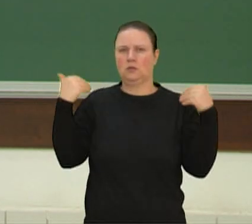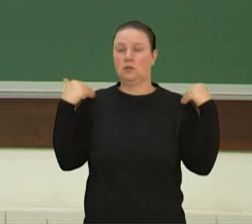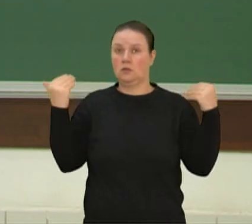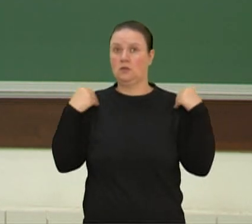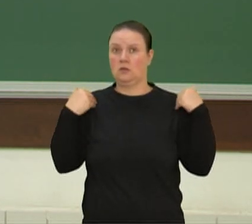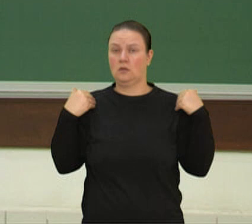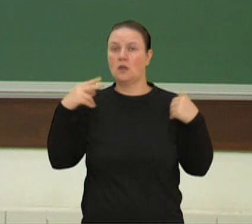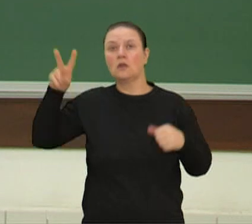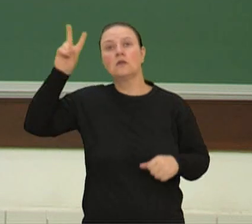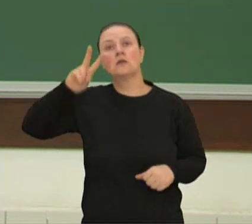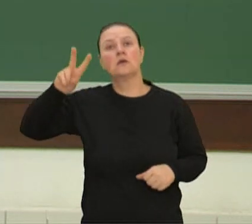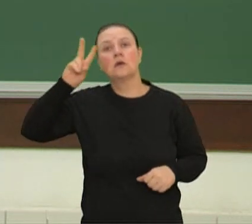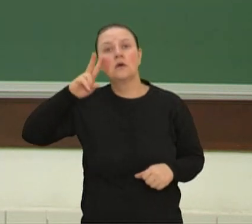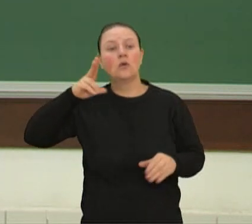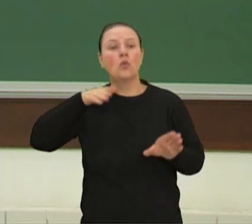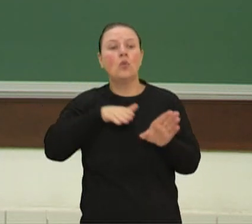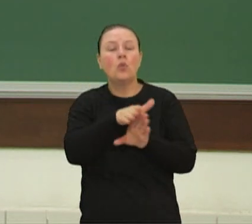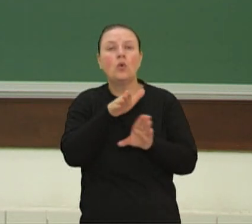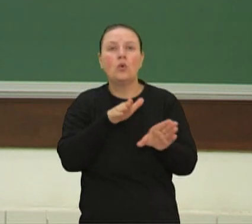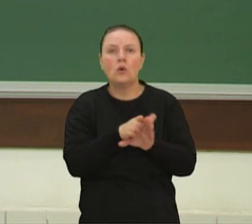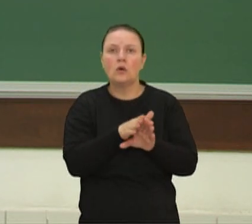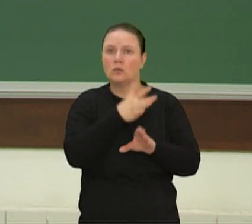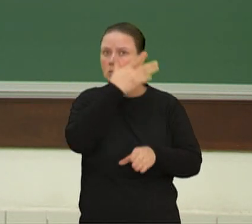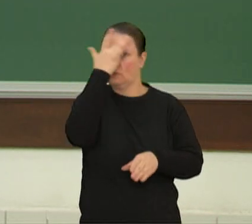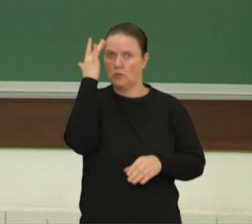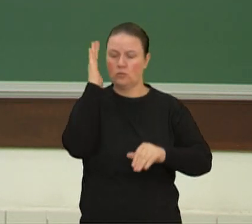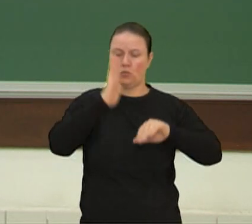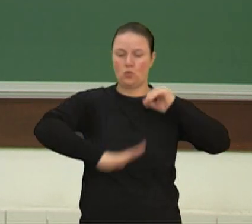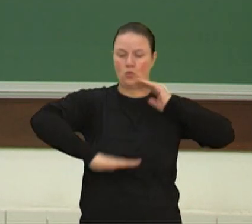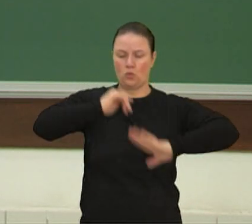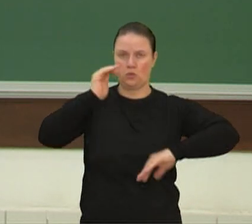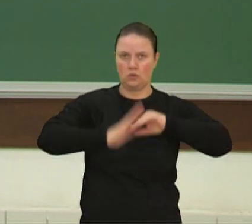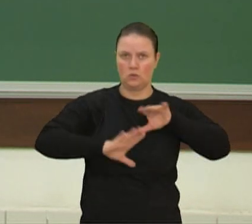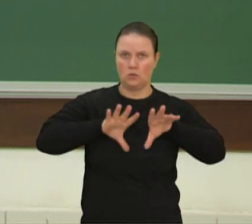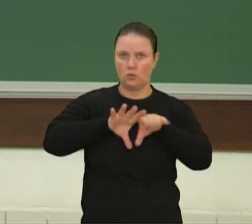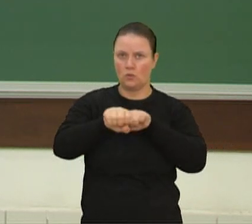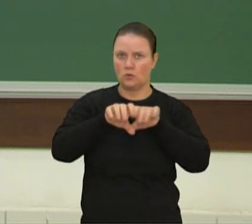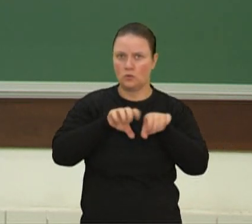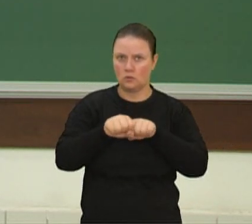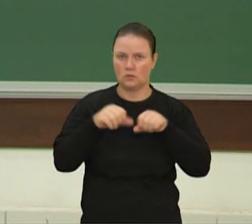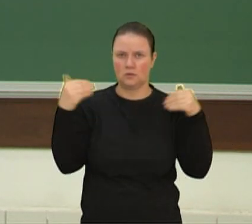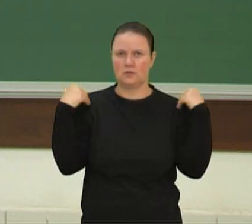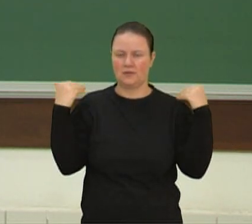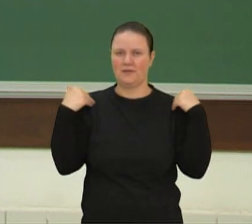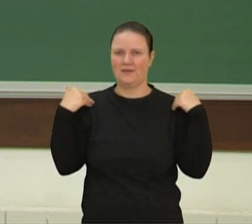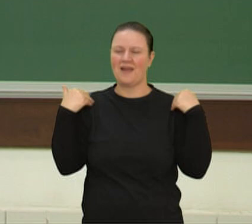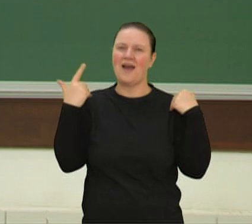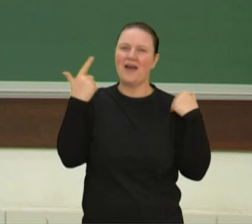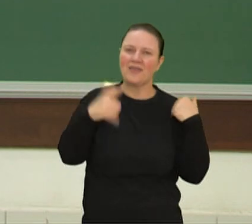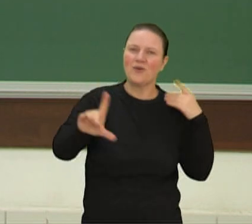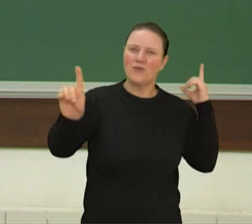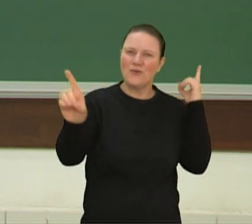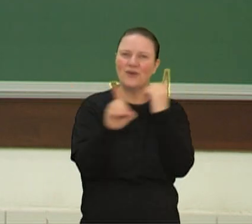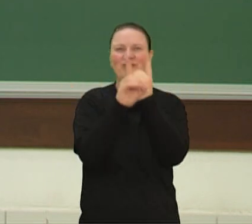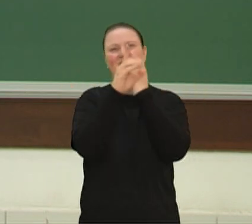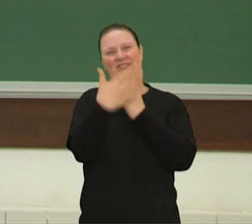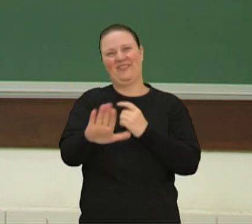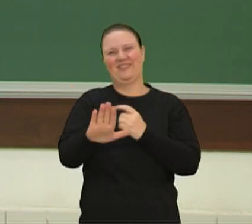sempre às orientações de um profissional habilitado na área de educação física e até a próxima aula. Tchau!